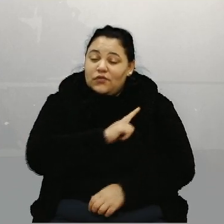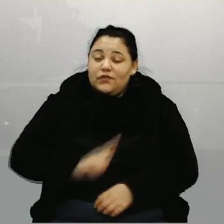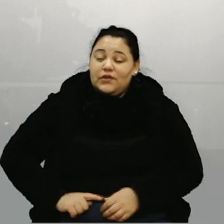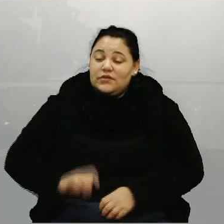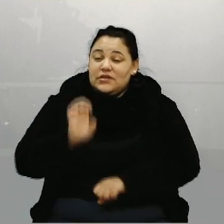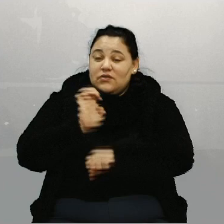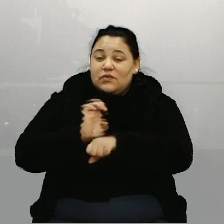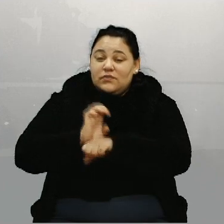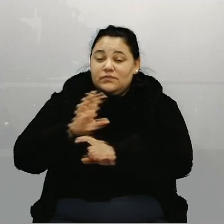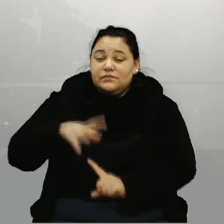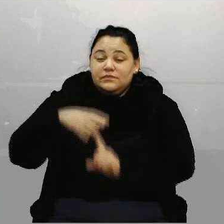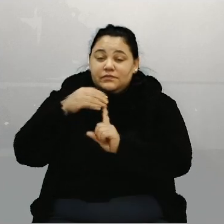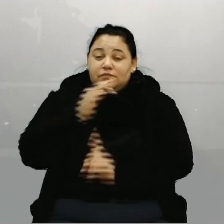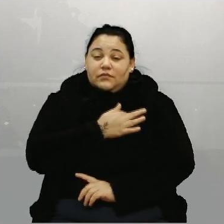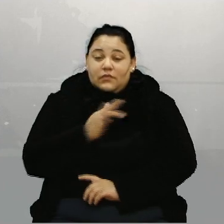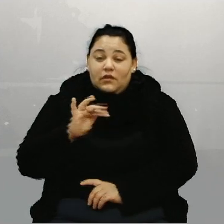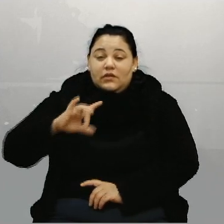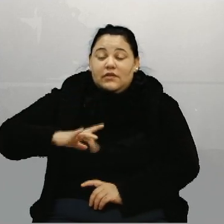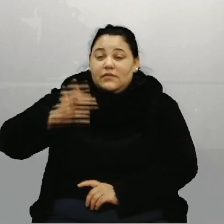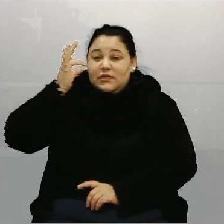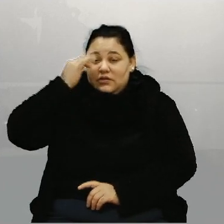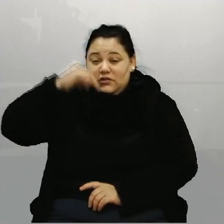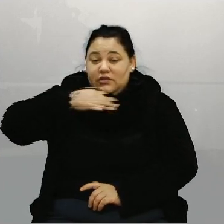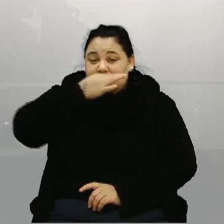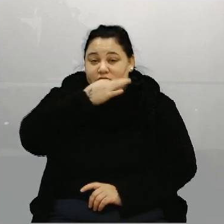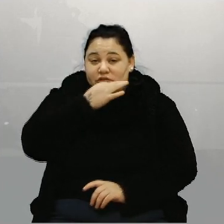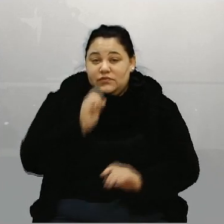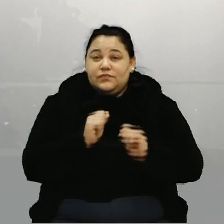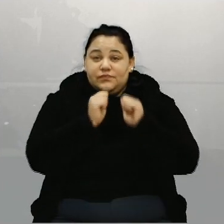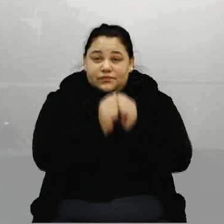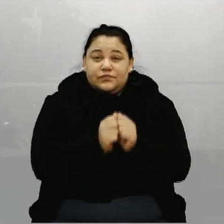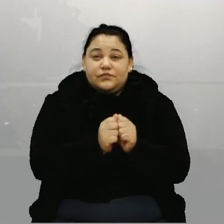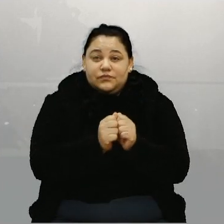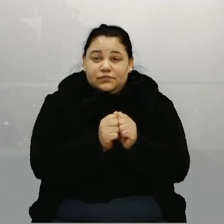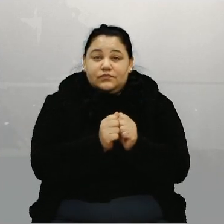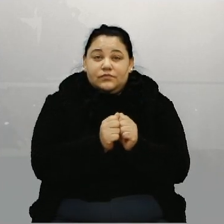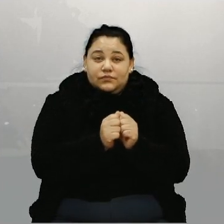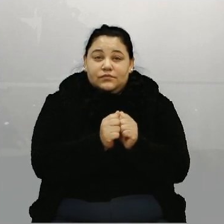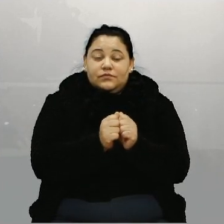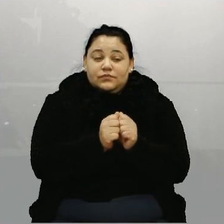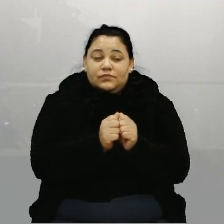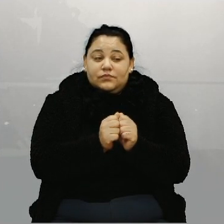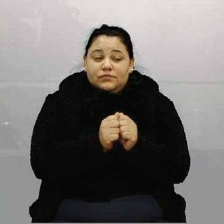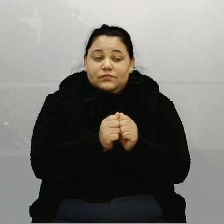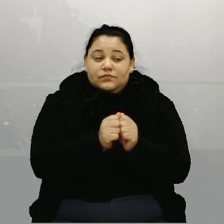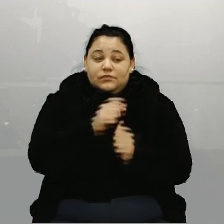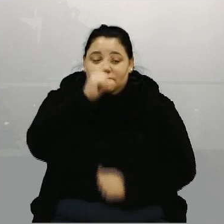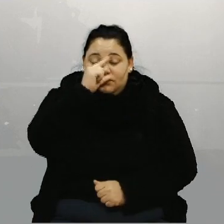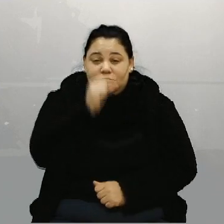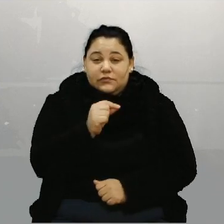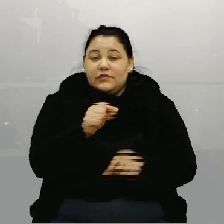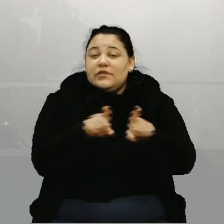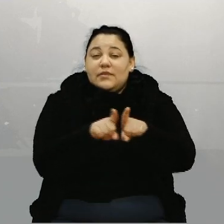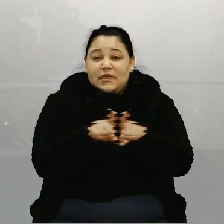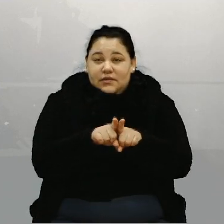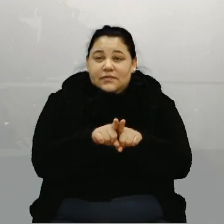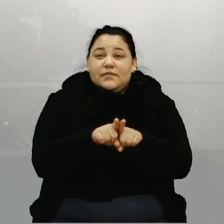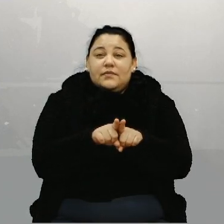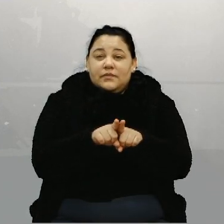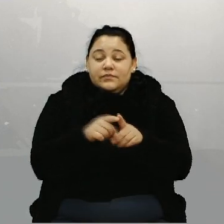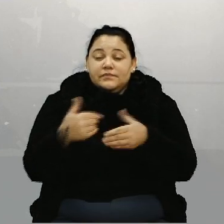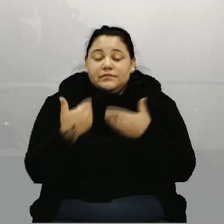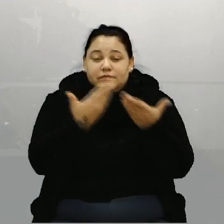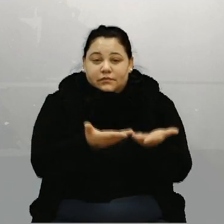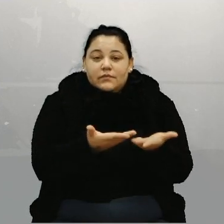que ontem esteve aqui em Caxias através do vice-presidente Geraldo Alckmin, que prometeu dar uma assistência, um olhar especial aos